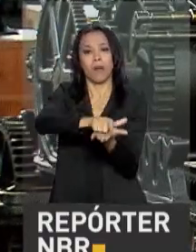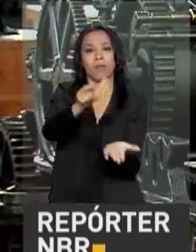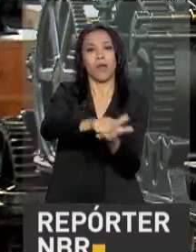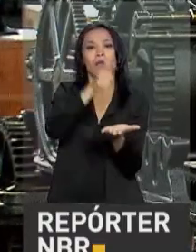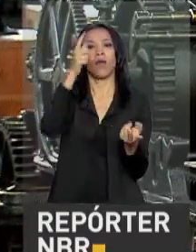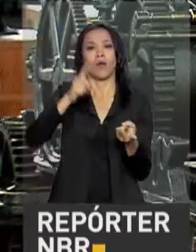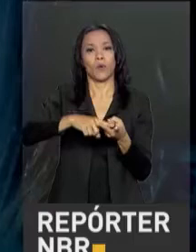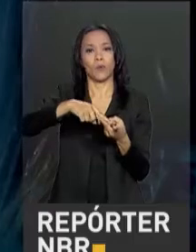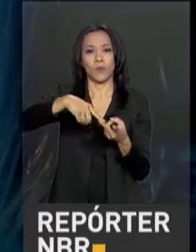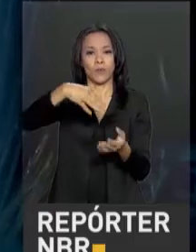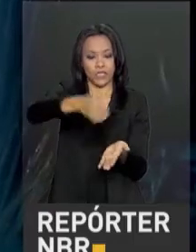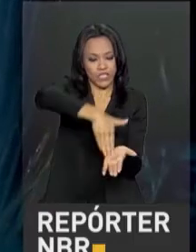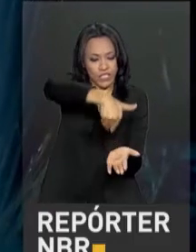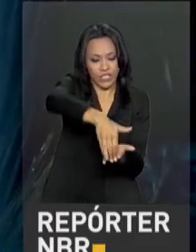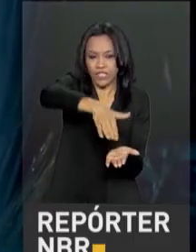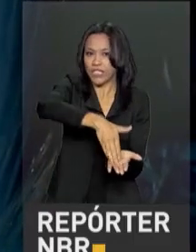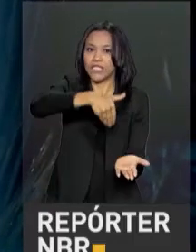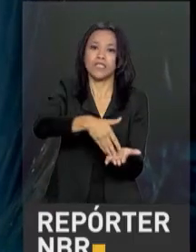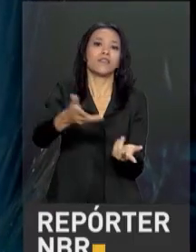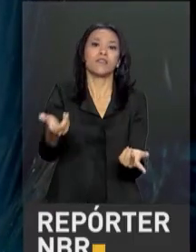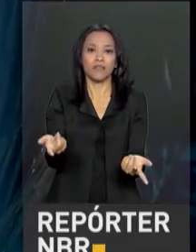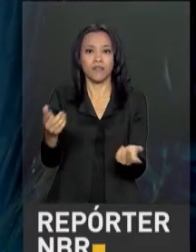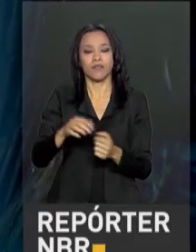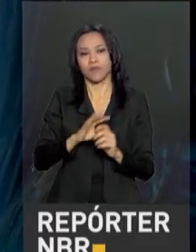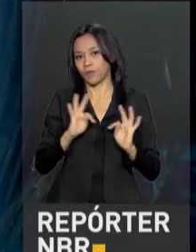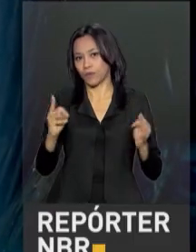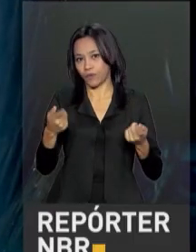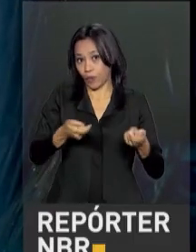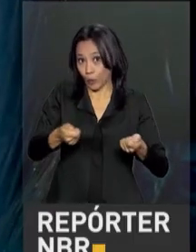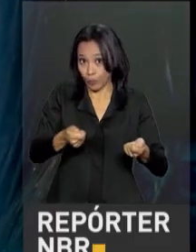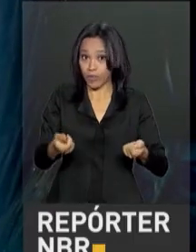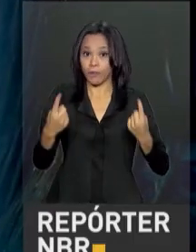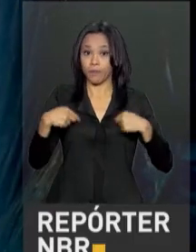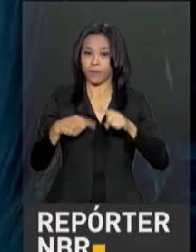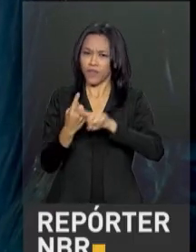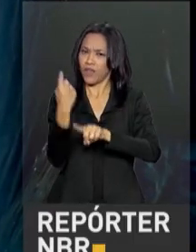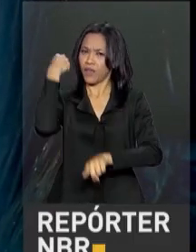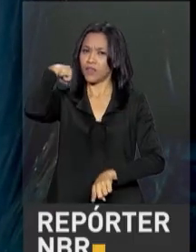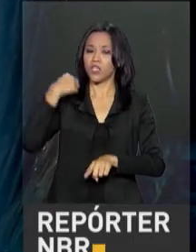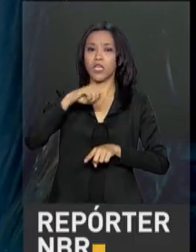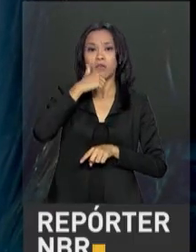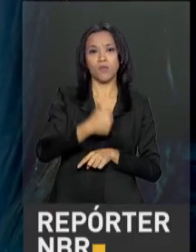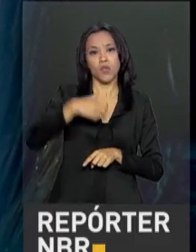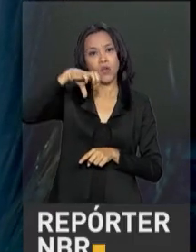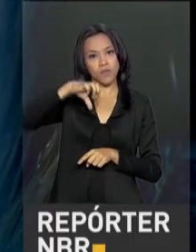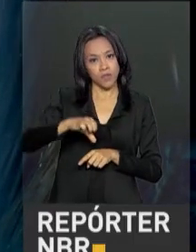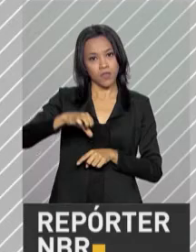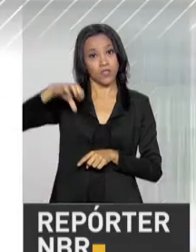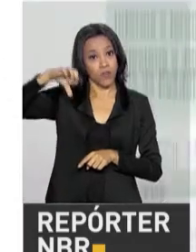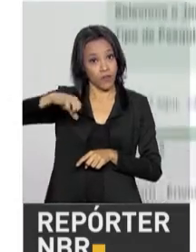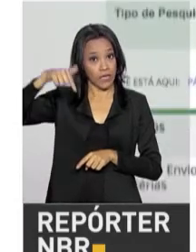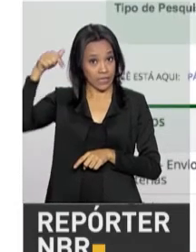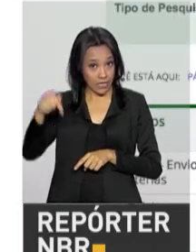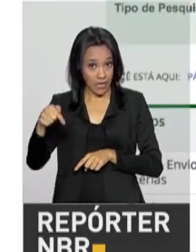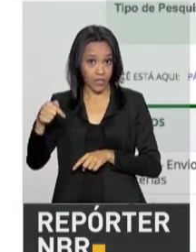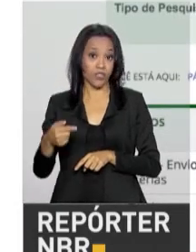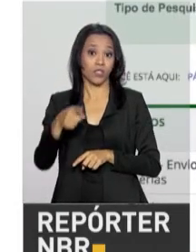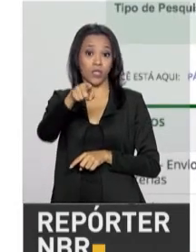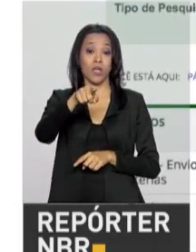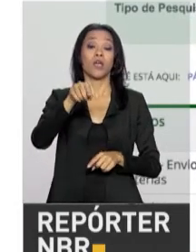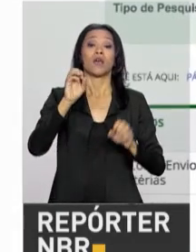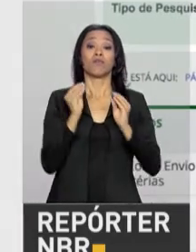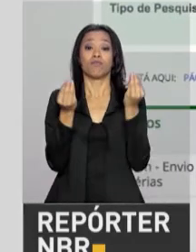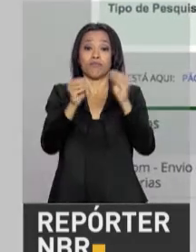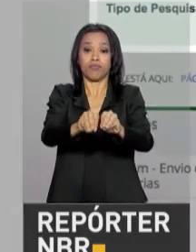de tinta. Desde a primeira divulgação na internet, em 1997, o site